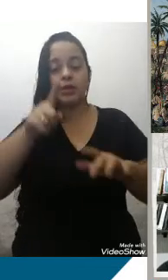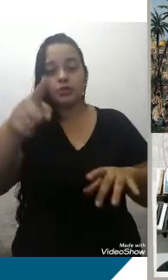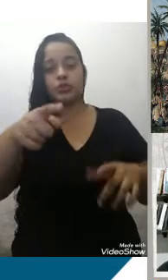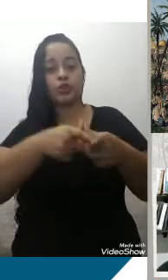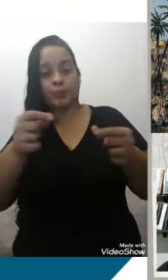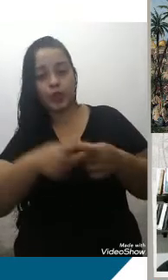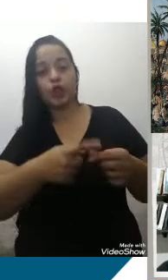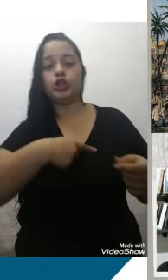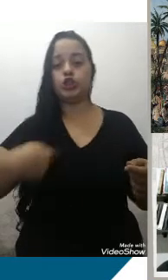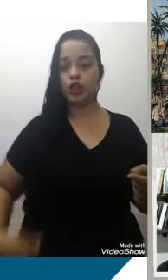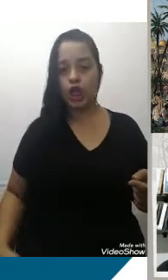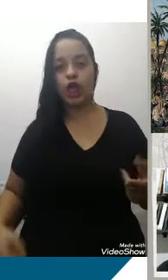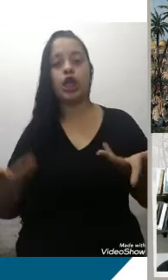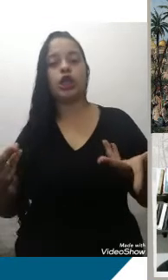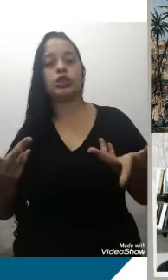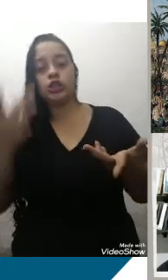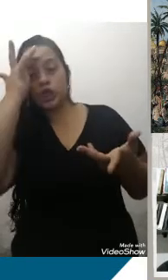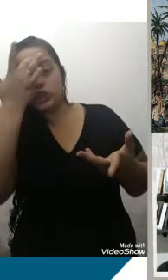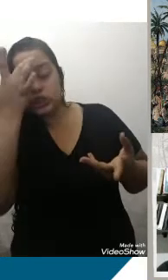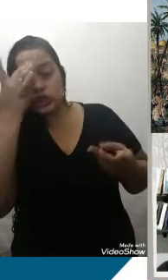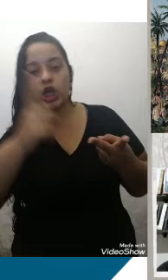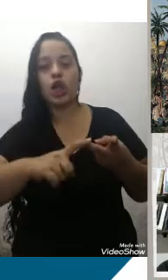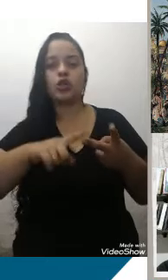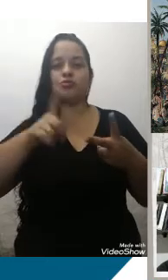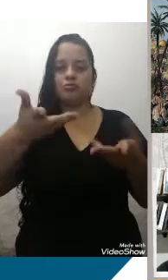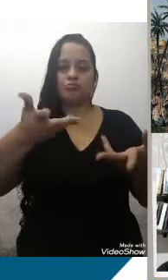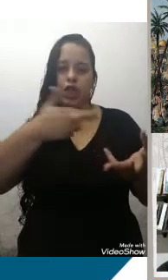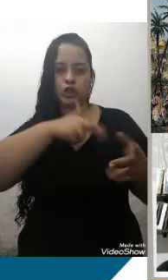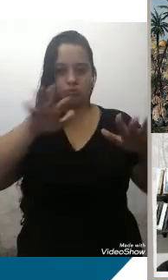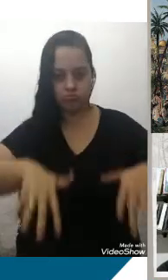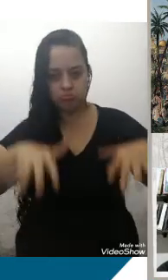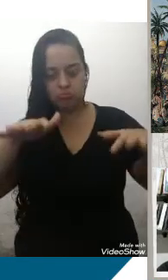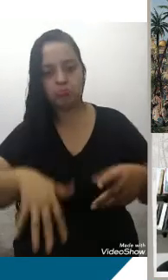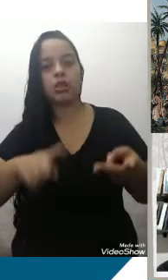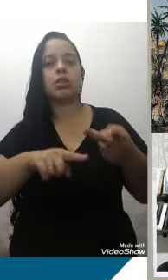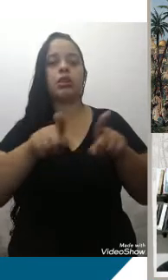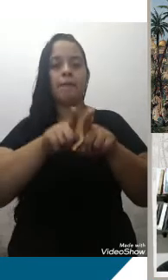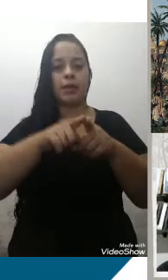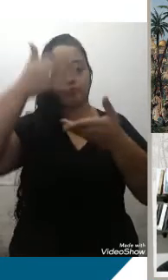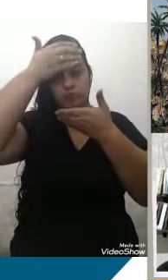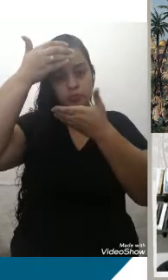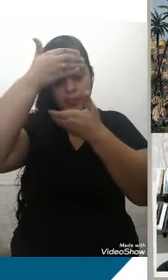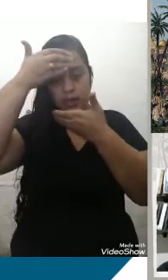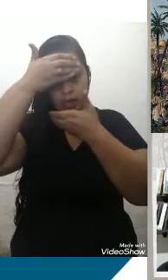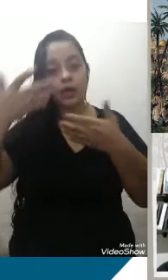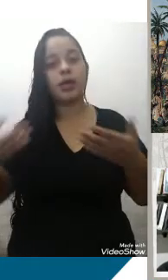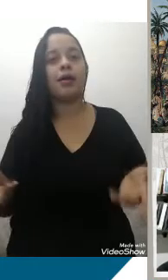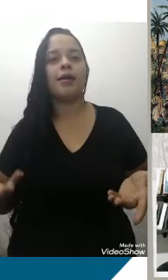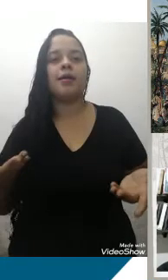japoneses, chineses, indianos islamizados, muçulmanos, árabes não